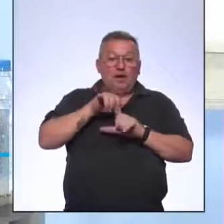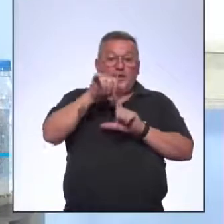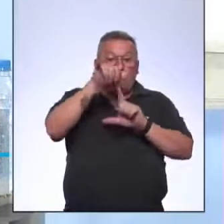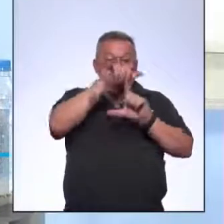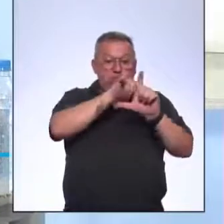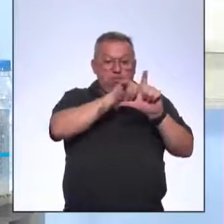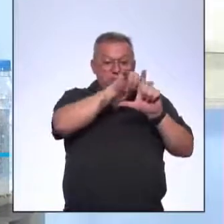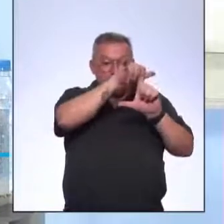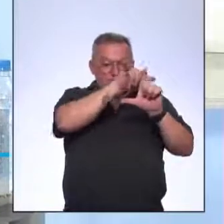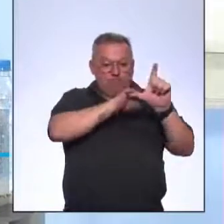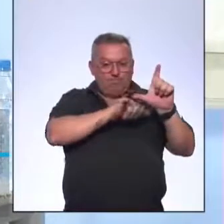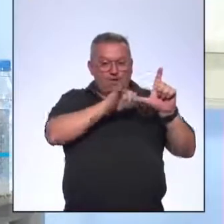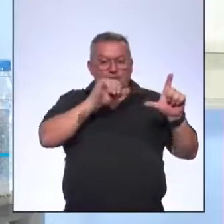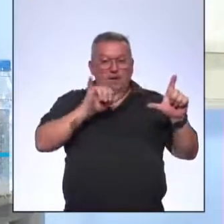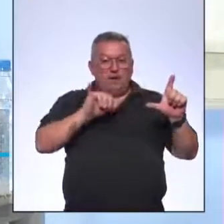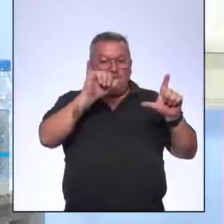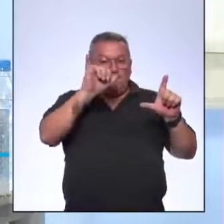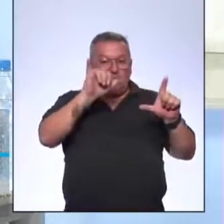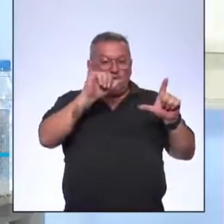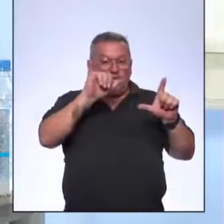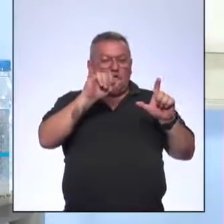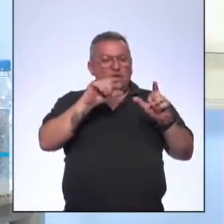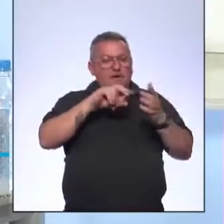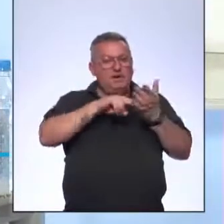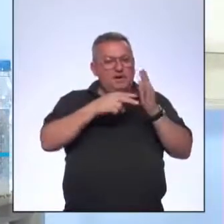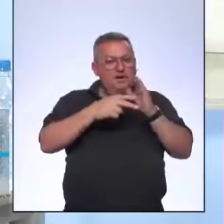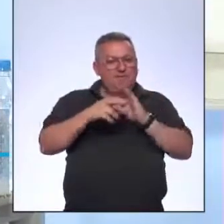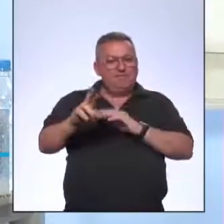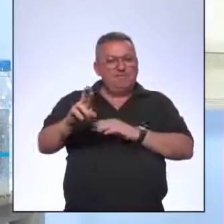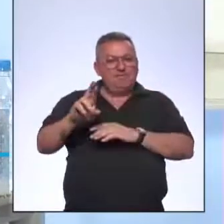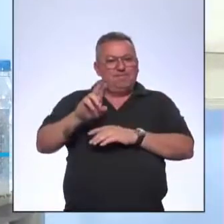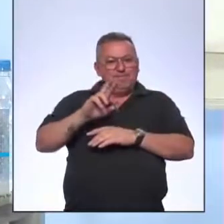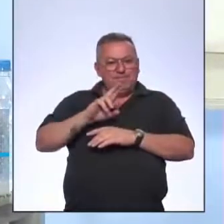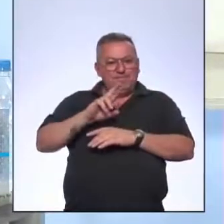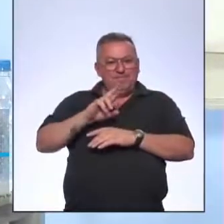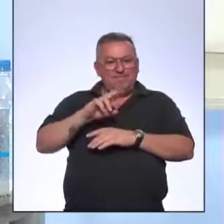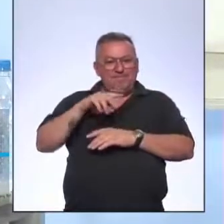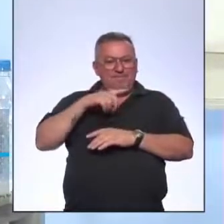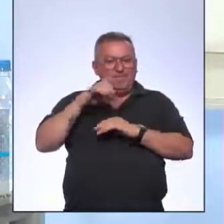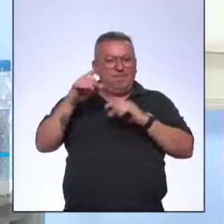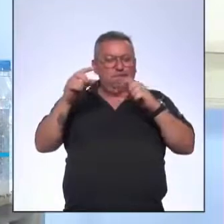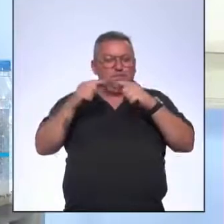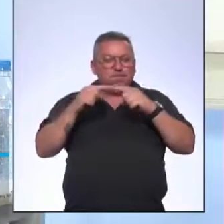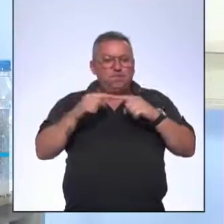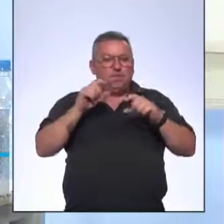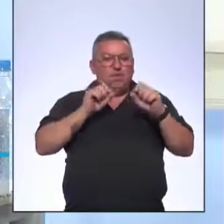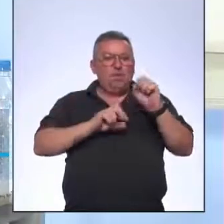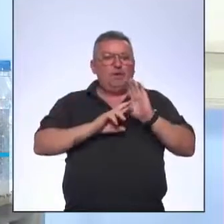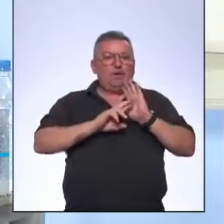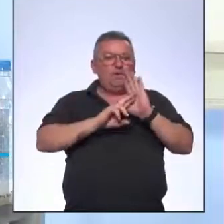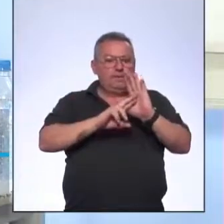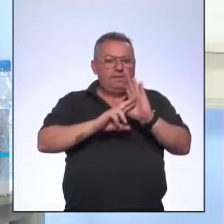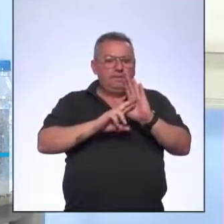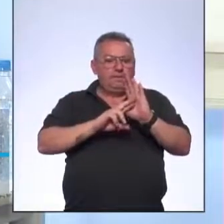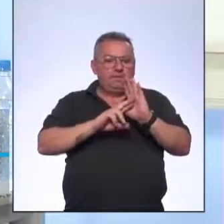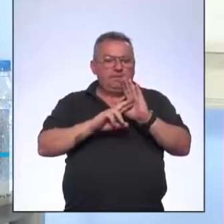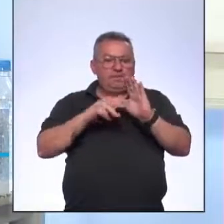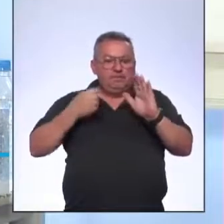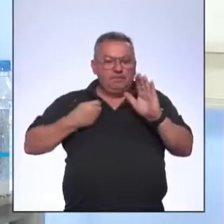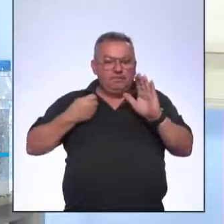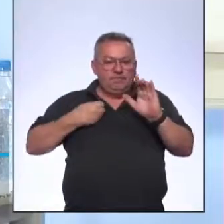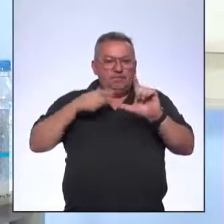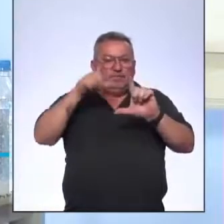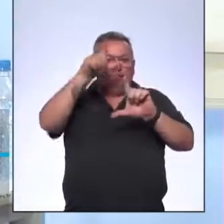que é ao resultado né Se a gente for pensar sem o resultado ele está a representação desse valor